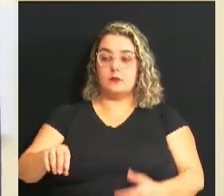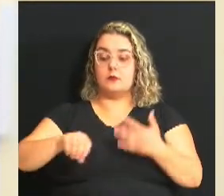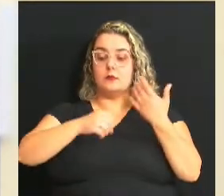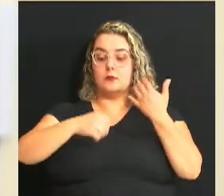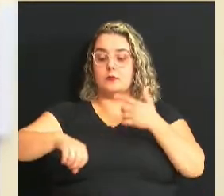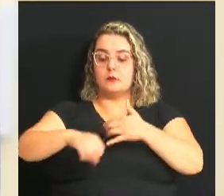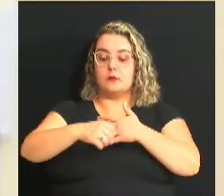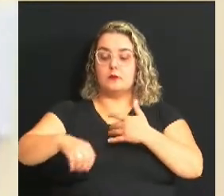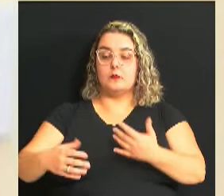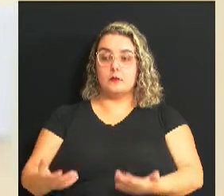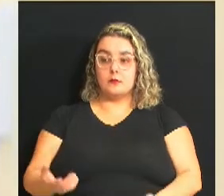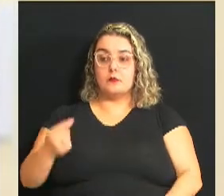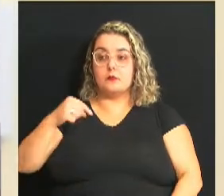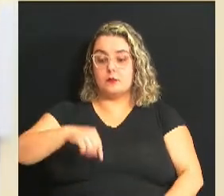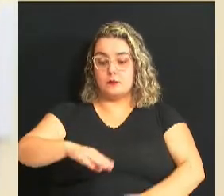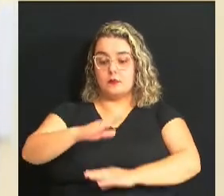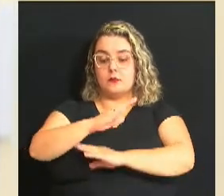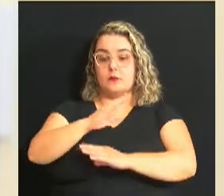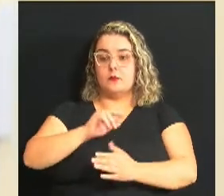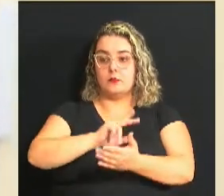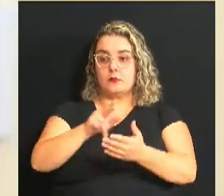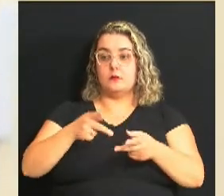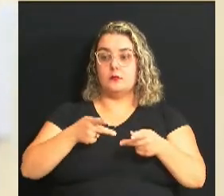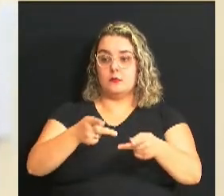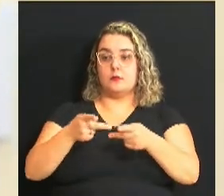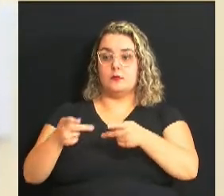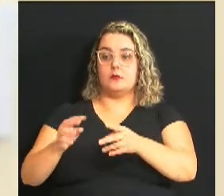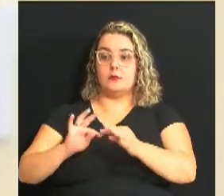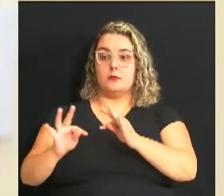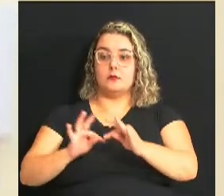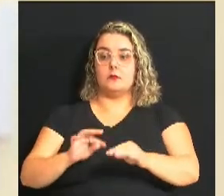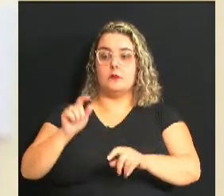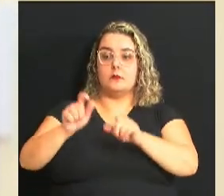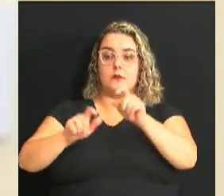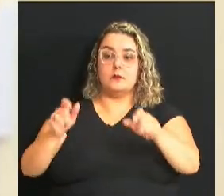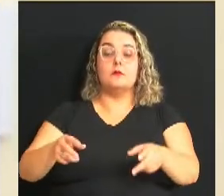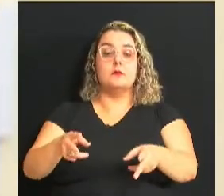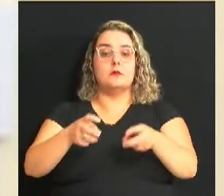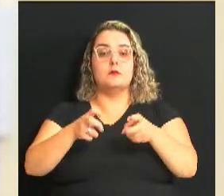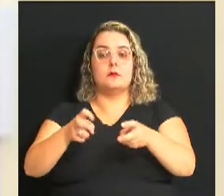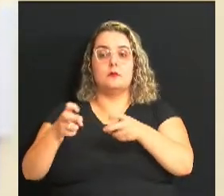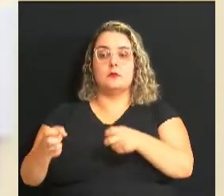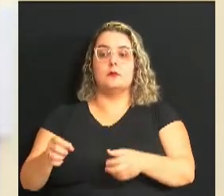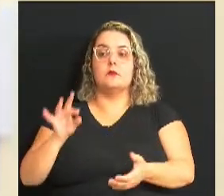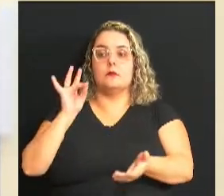e fizemos diversas visitas técnicas. E aí as pessoas perceberam que, de